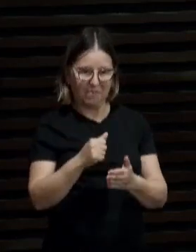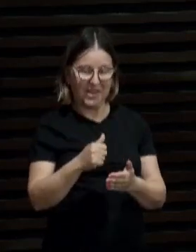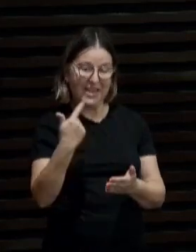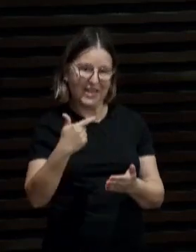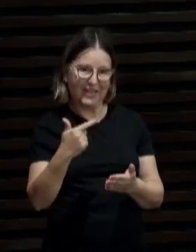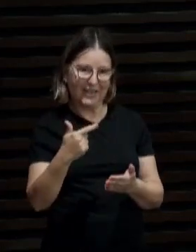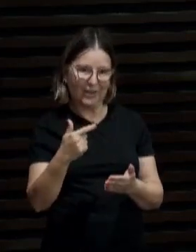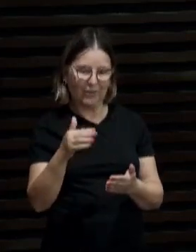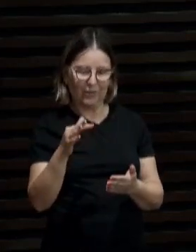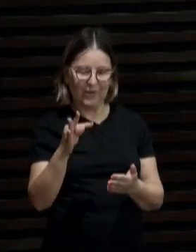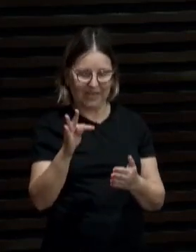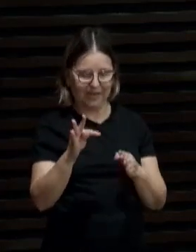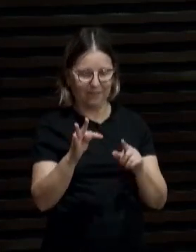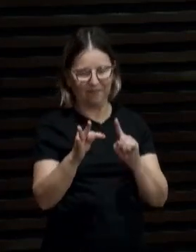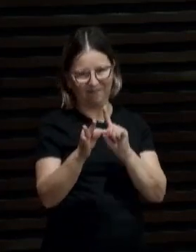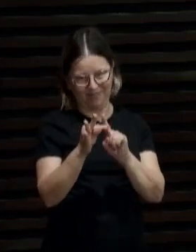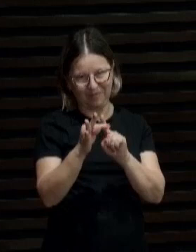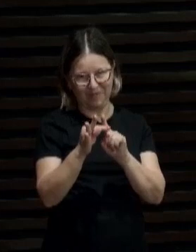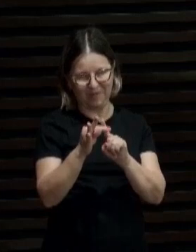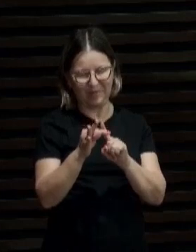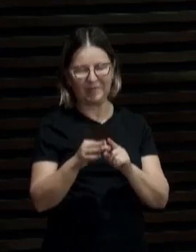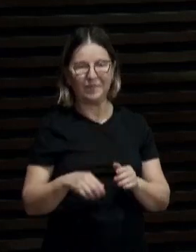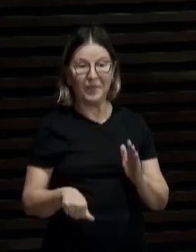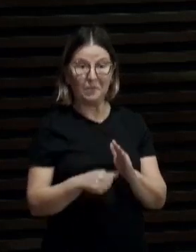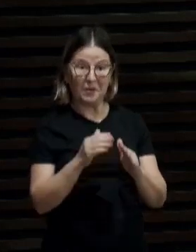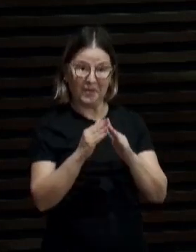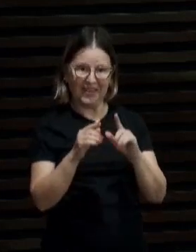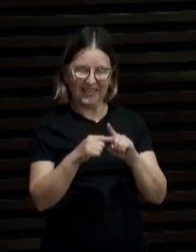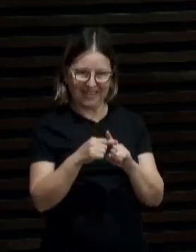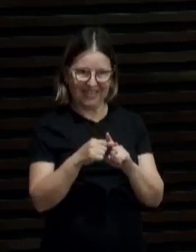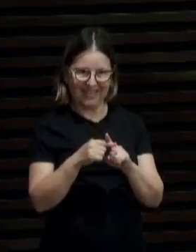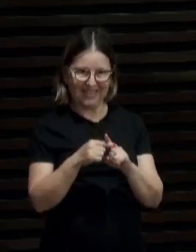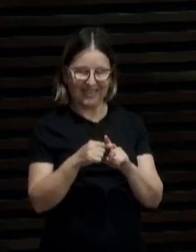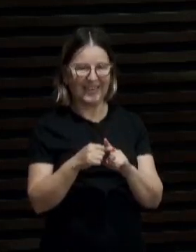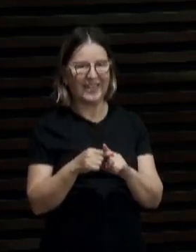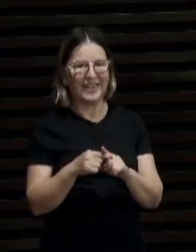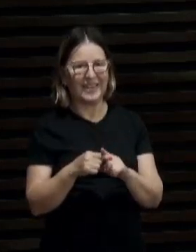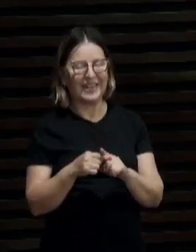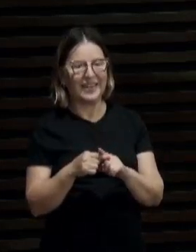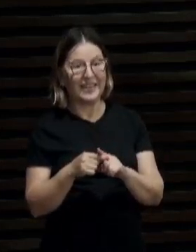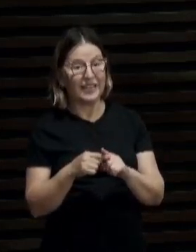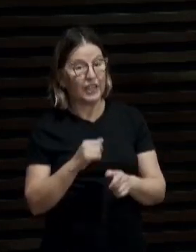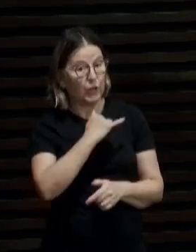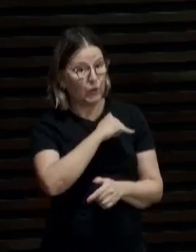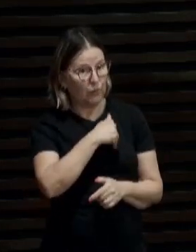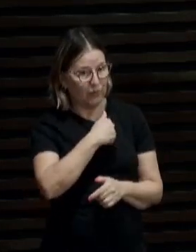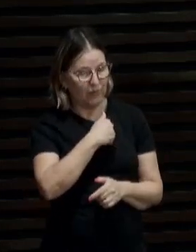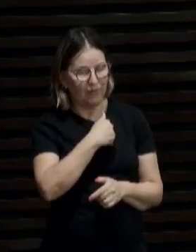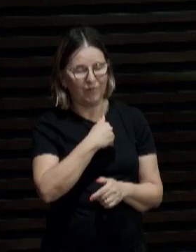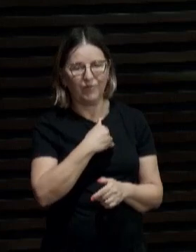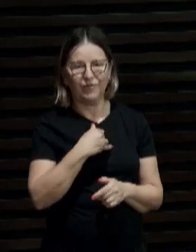a ter contato com o evangelho de João, pois o evangelho de João, João escreveu